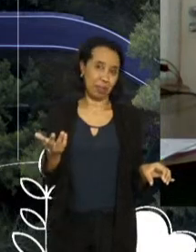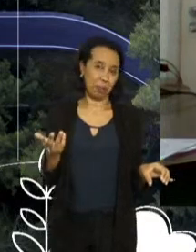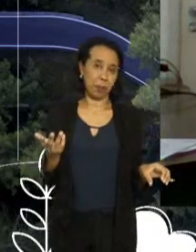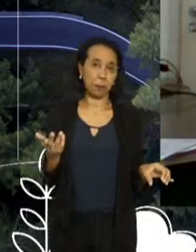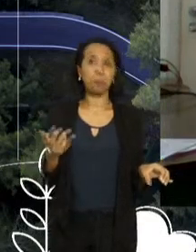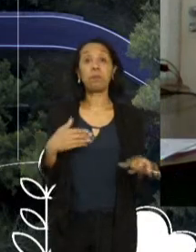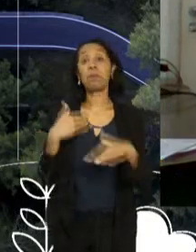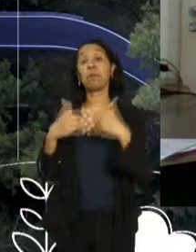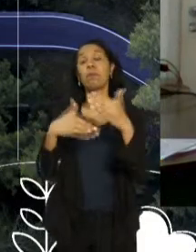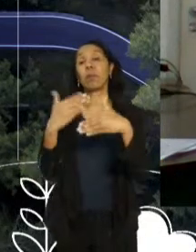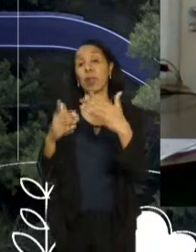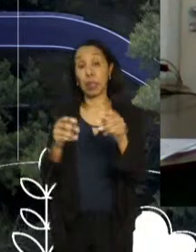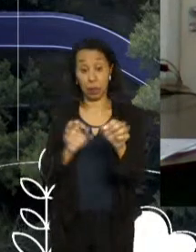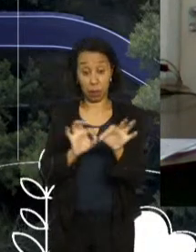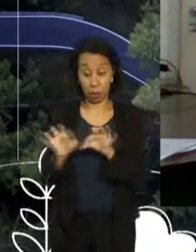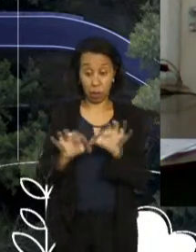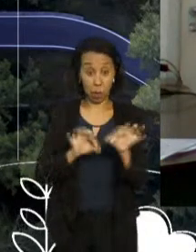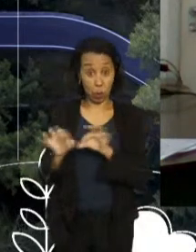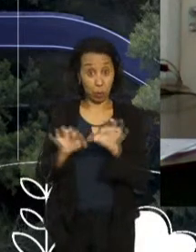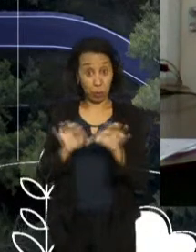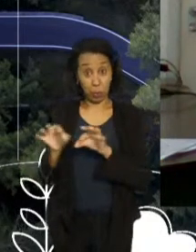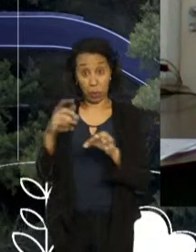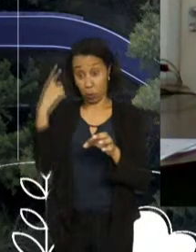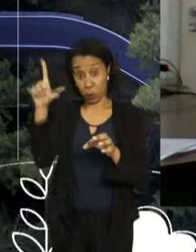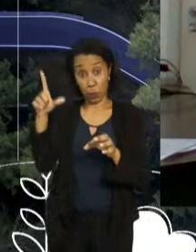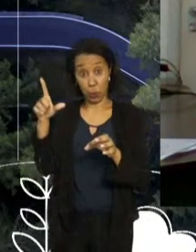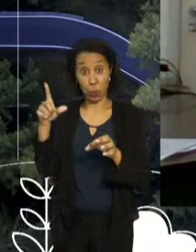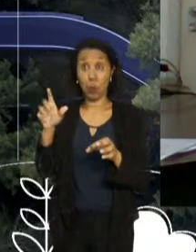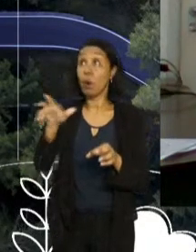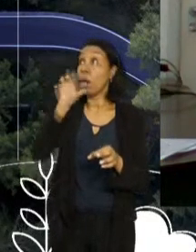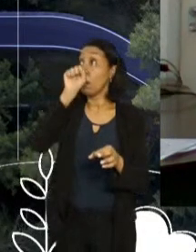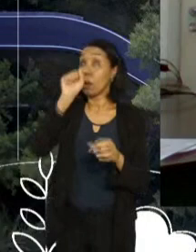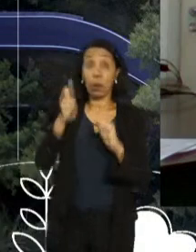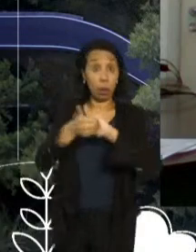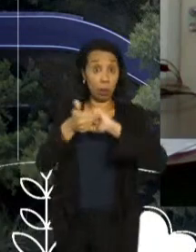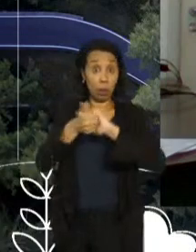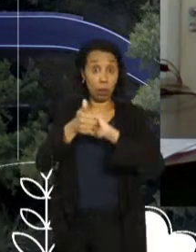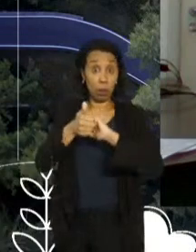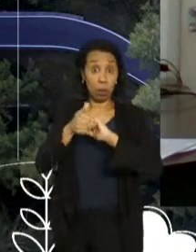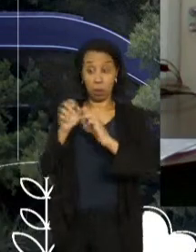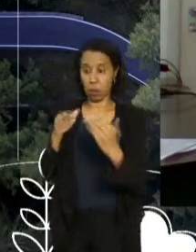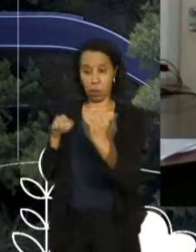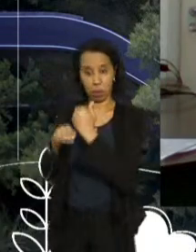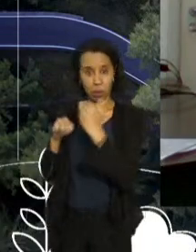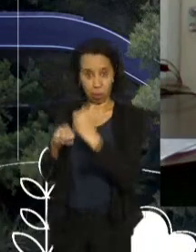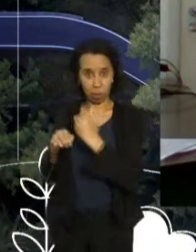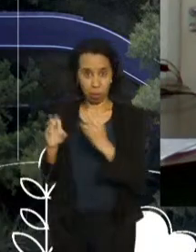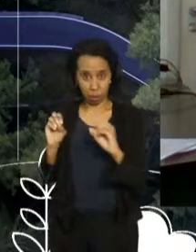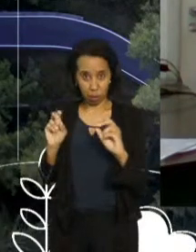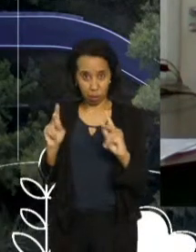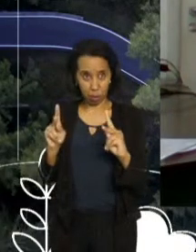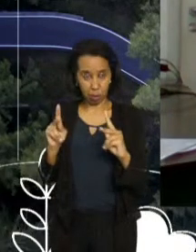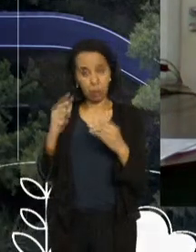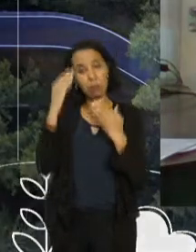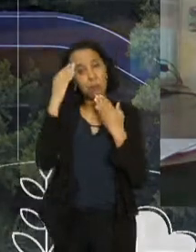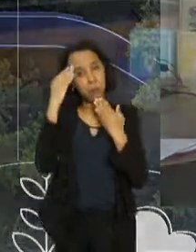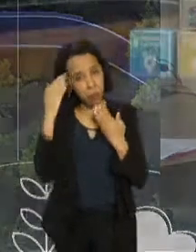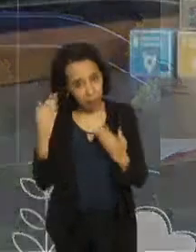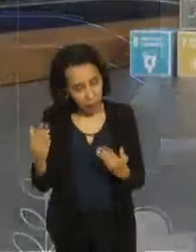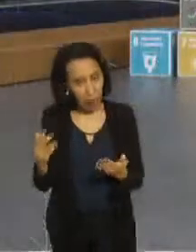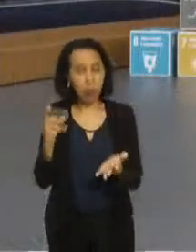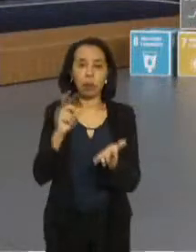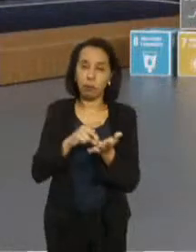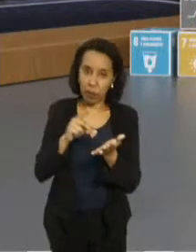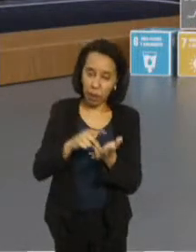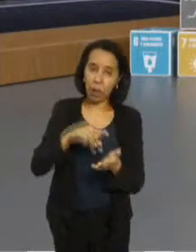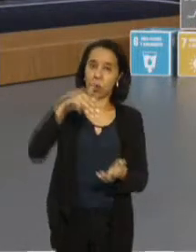se você morrer de infarto antes de mudar a qualidade do ar, isso é um ponto de não retorno, é uma Obrigada, perda professor. irreparável. Mobilidade